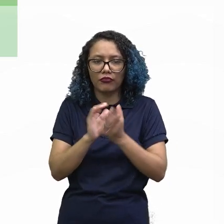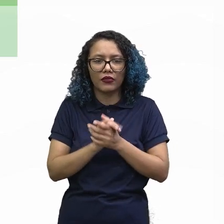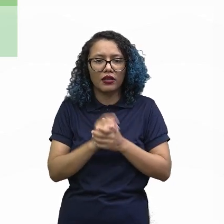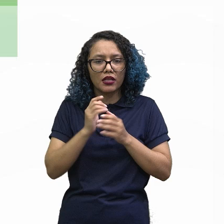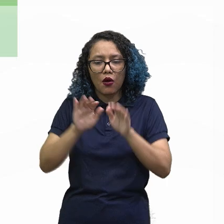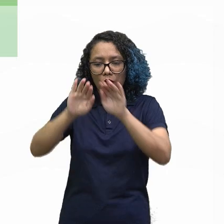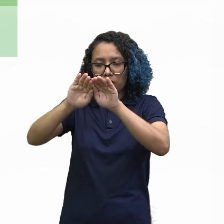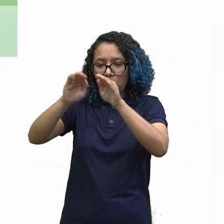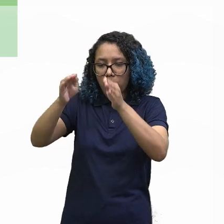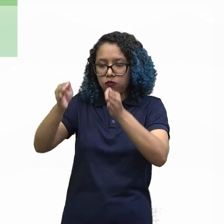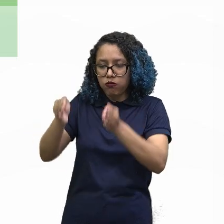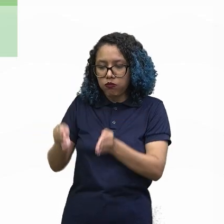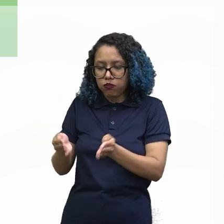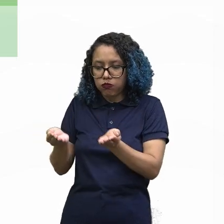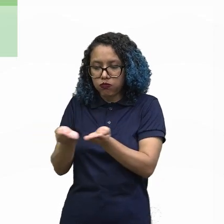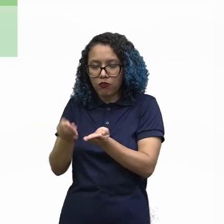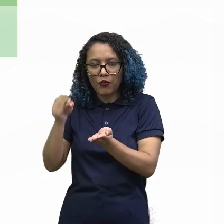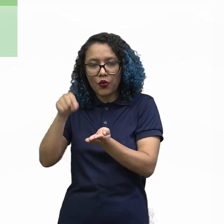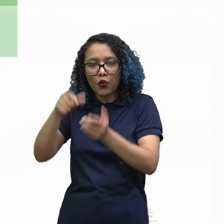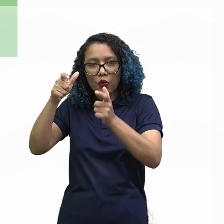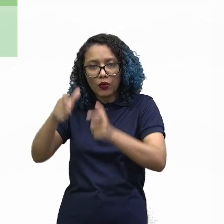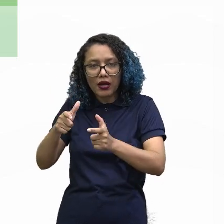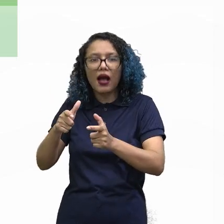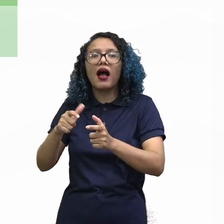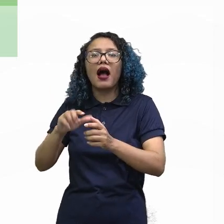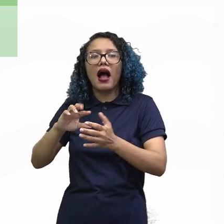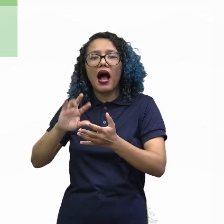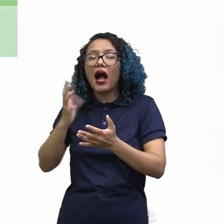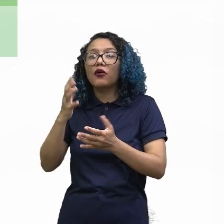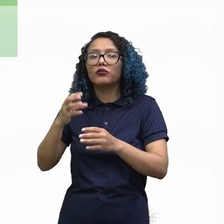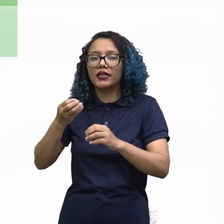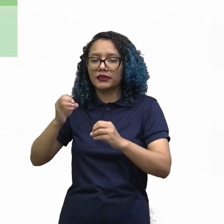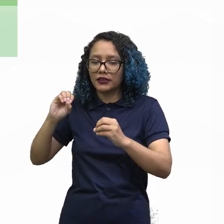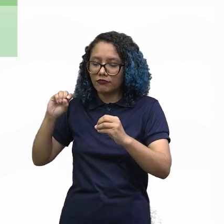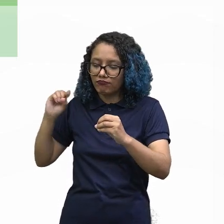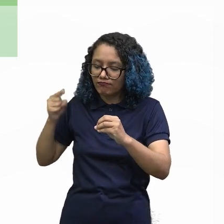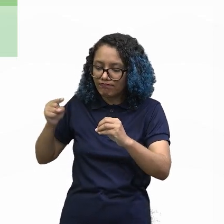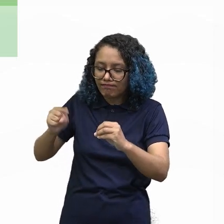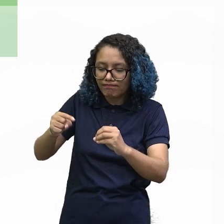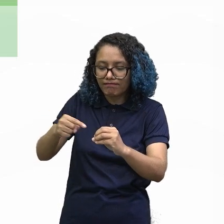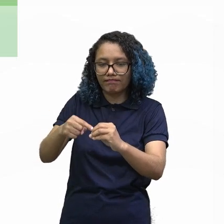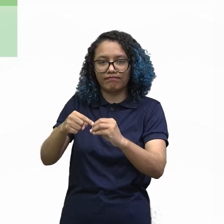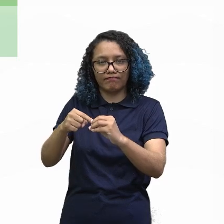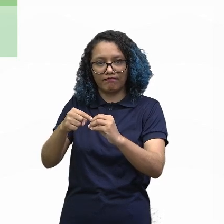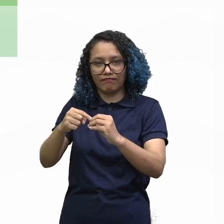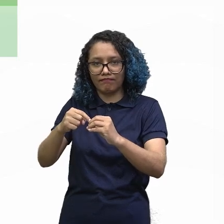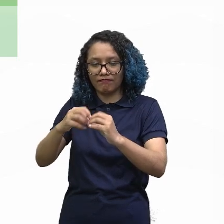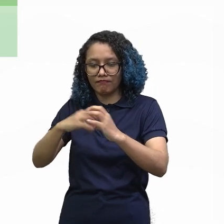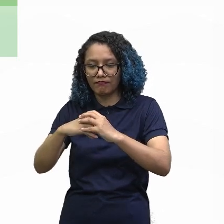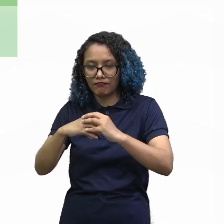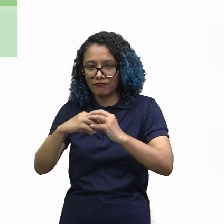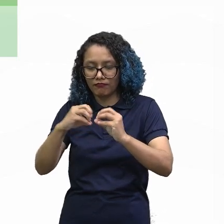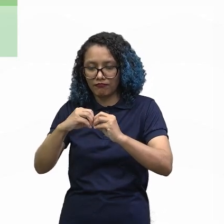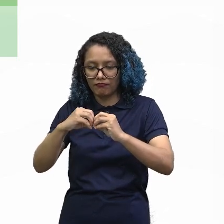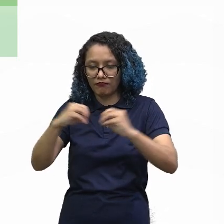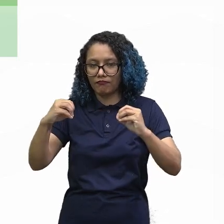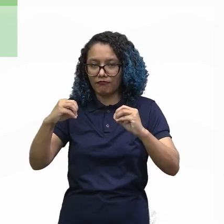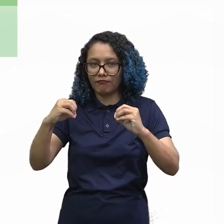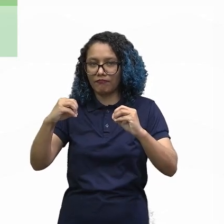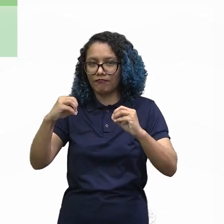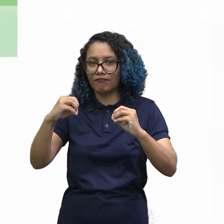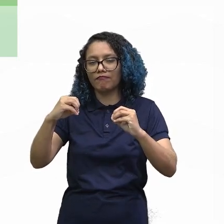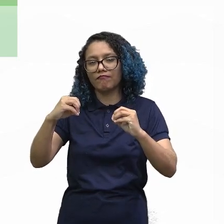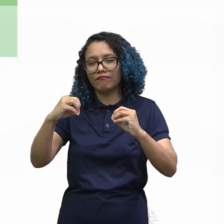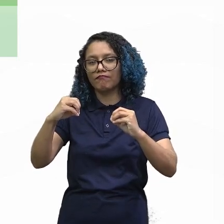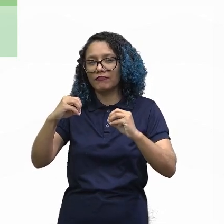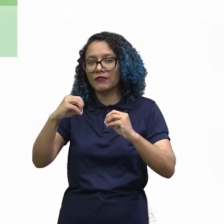Onde acontece lá, na maioria das vezes, a fissão do átomo, né? Que é a divisão do átomo em partes